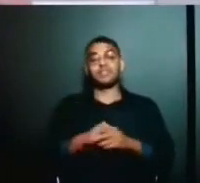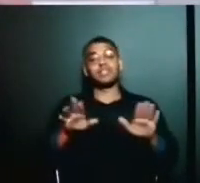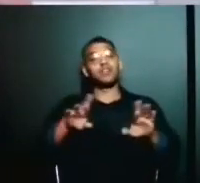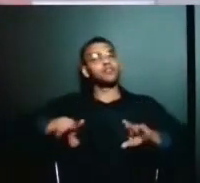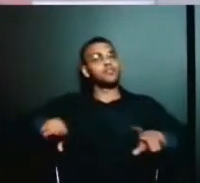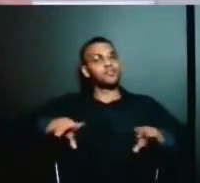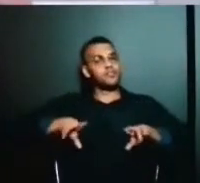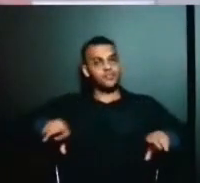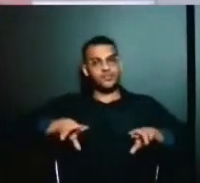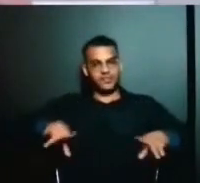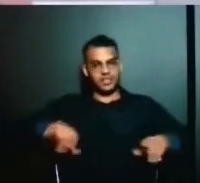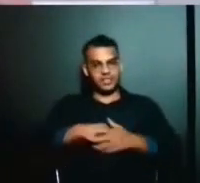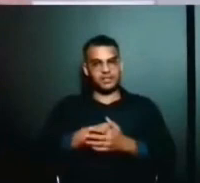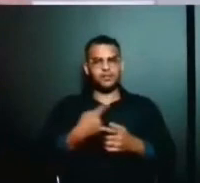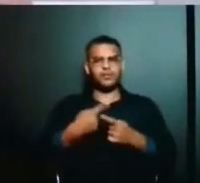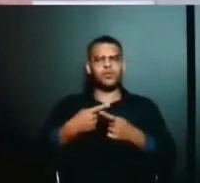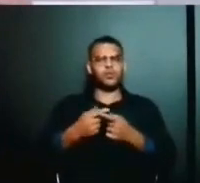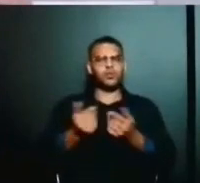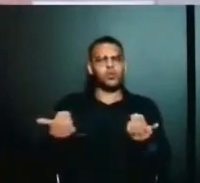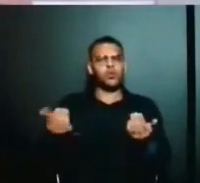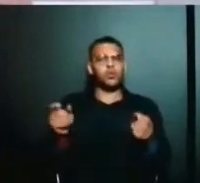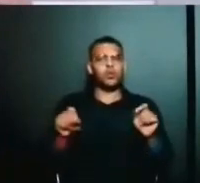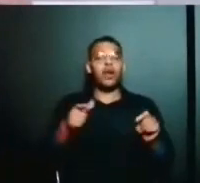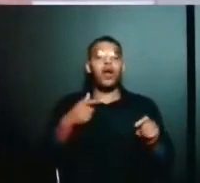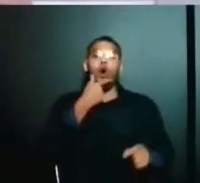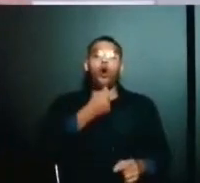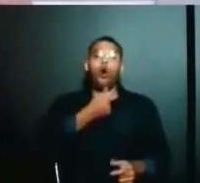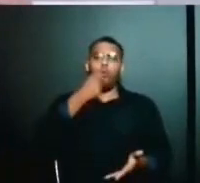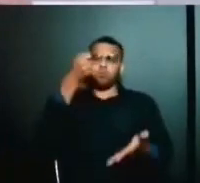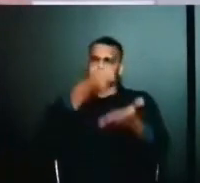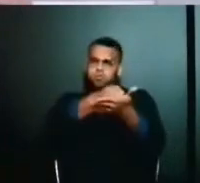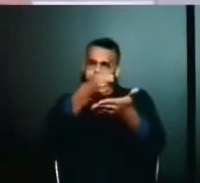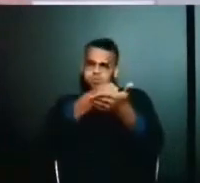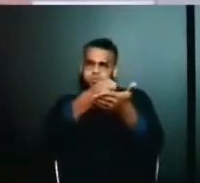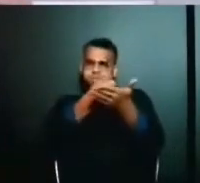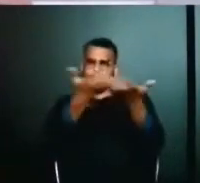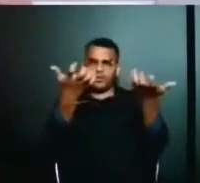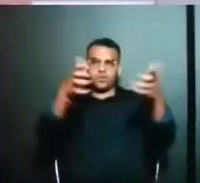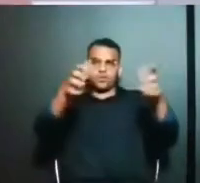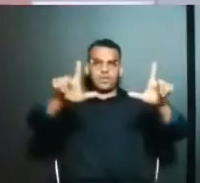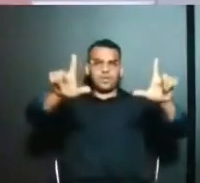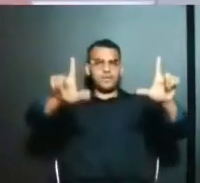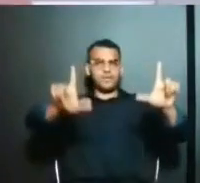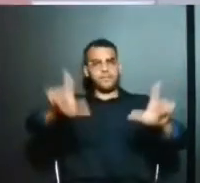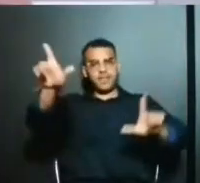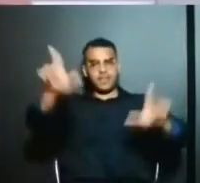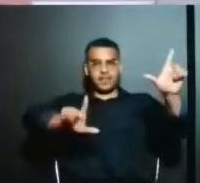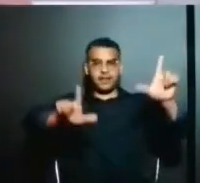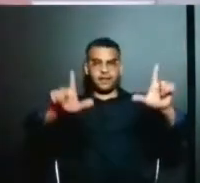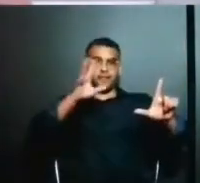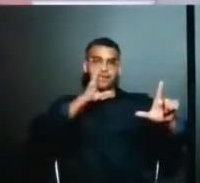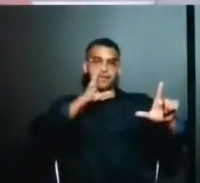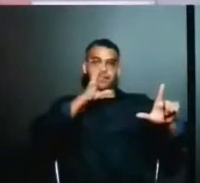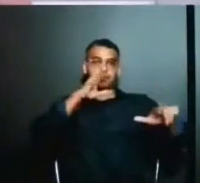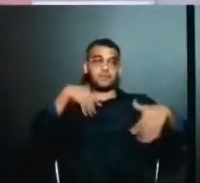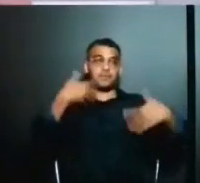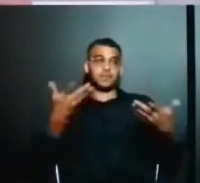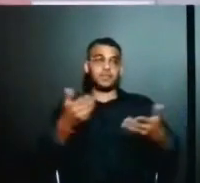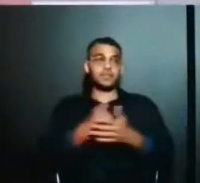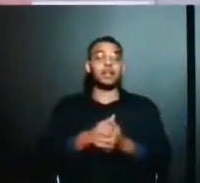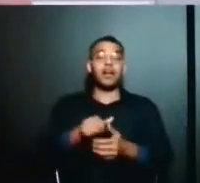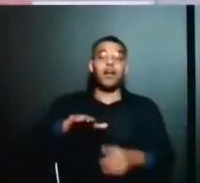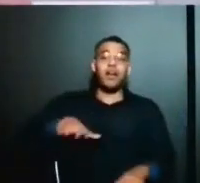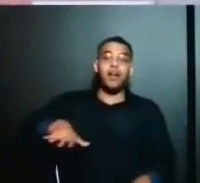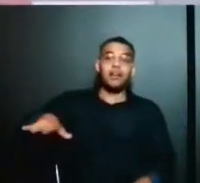não. Tem a ver com o machismo, né? Que as pessoas não querem assistir por preconceito. É isso que as feministas dizem. Então, no mercado de trabalho, as